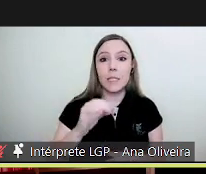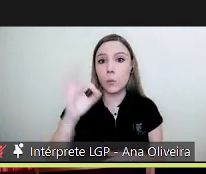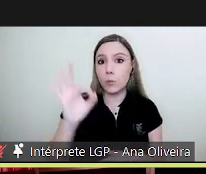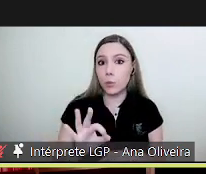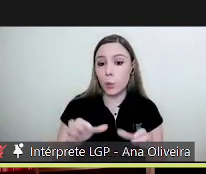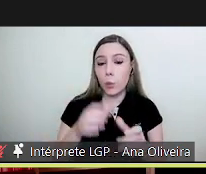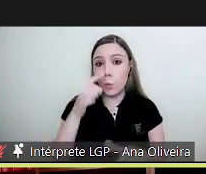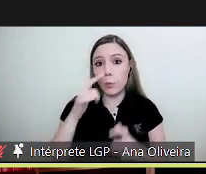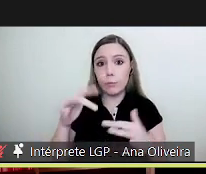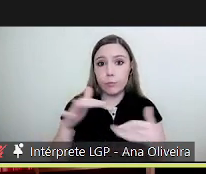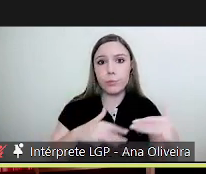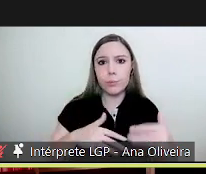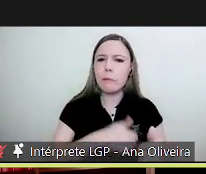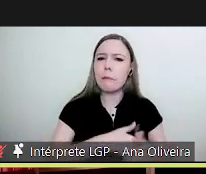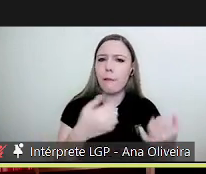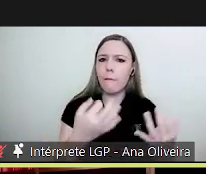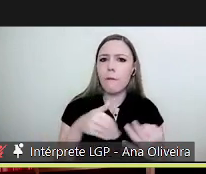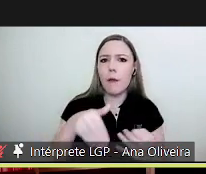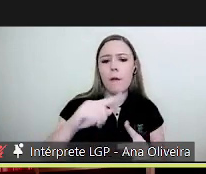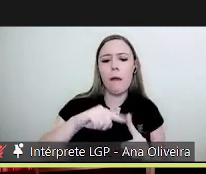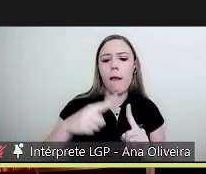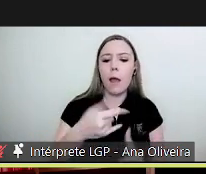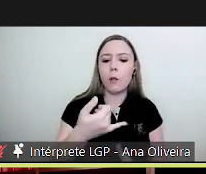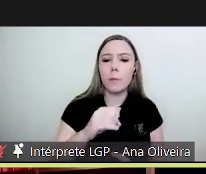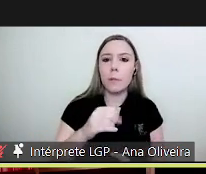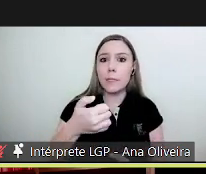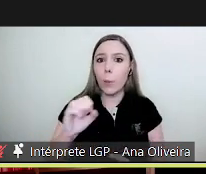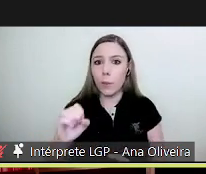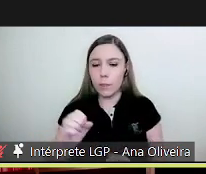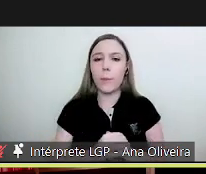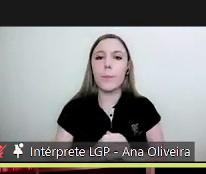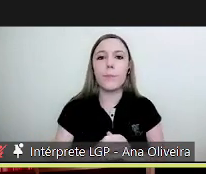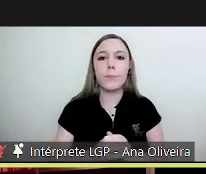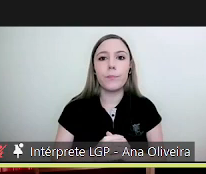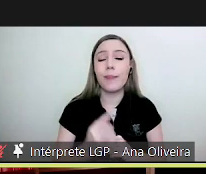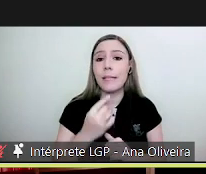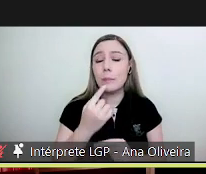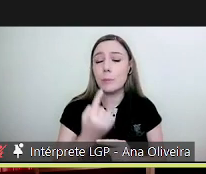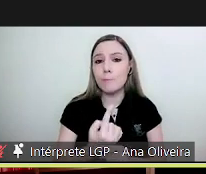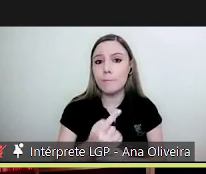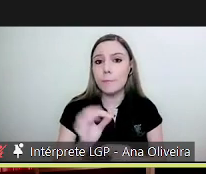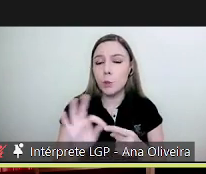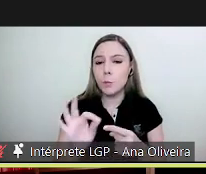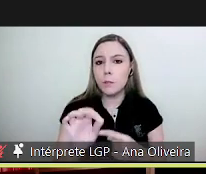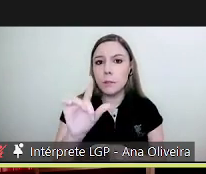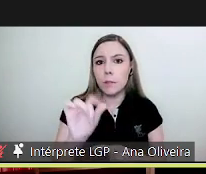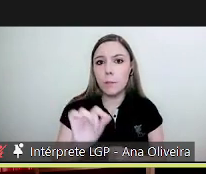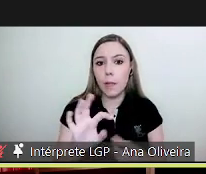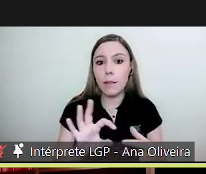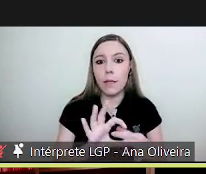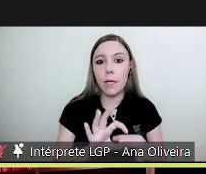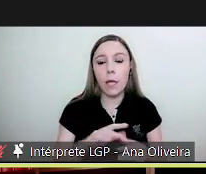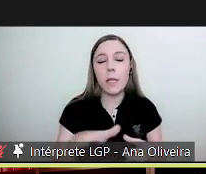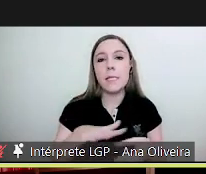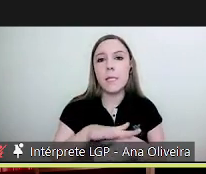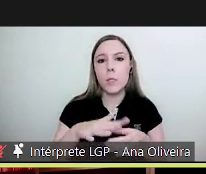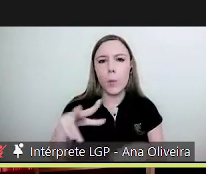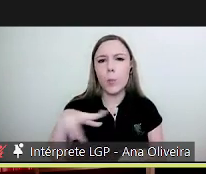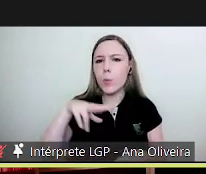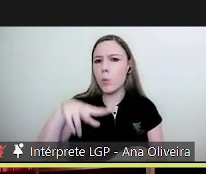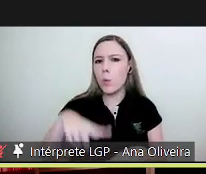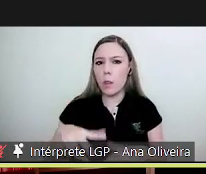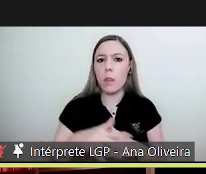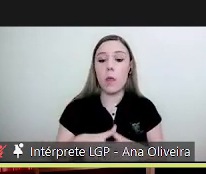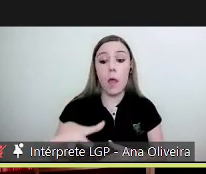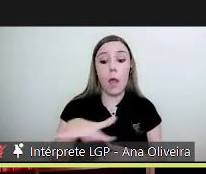população venha a ser urbana em 2050. Uma nota particular no que diz respeito à realidade portuguesa: